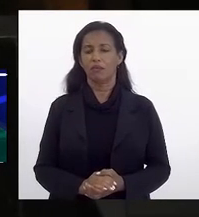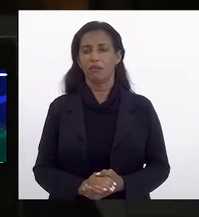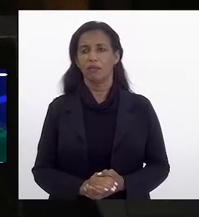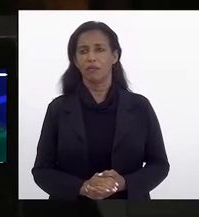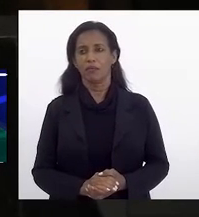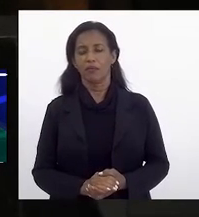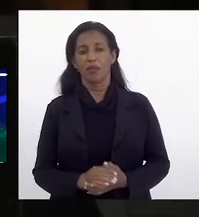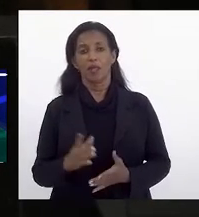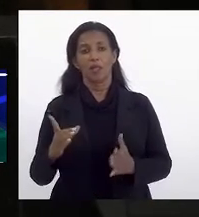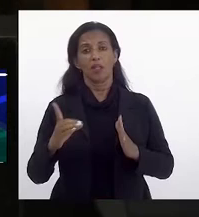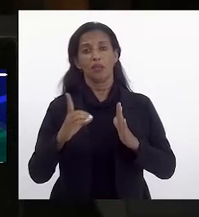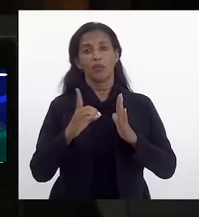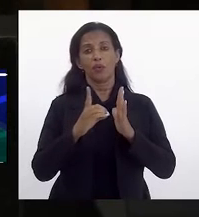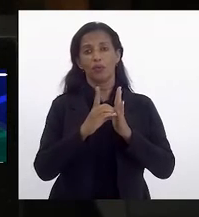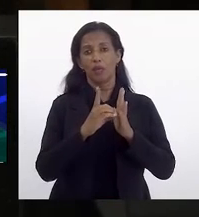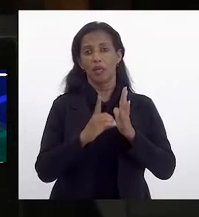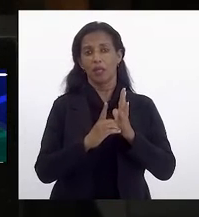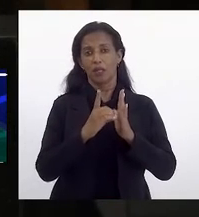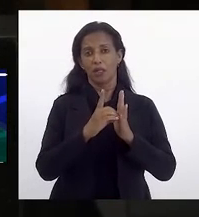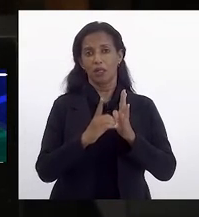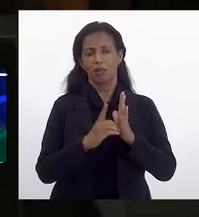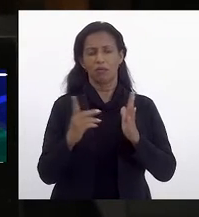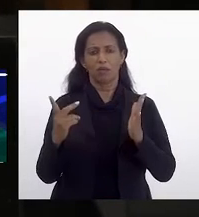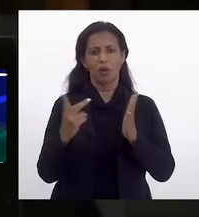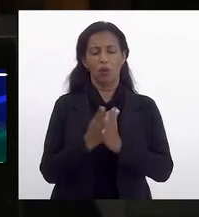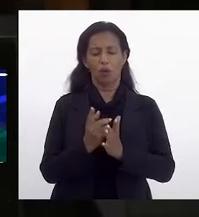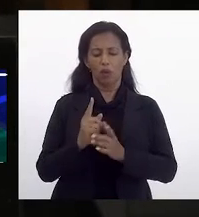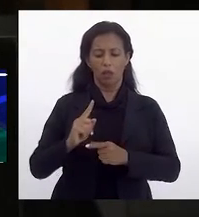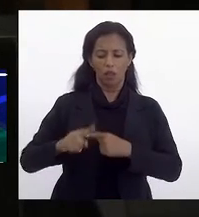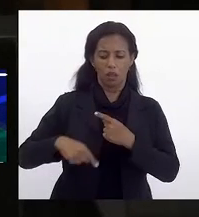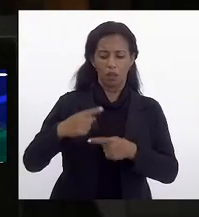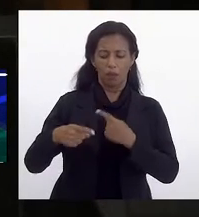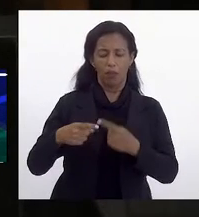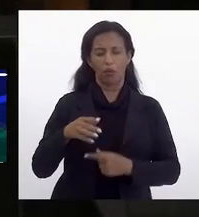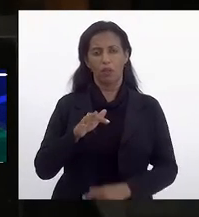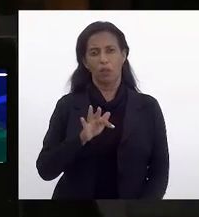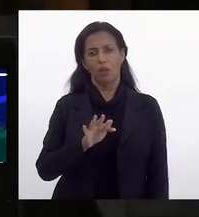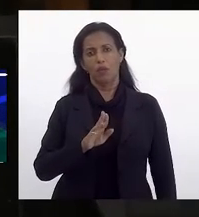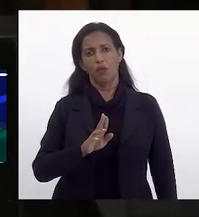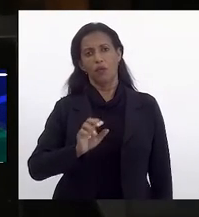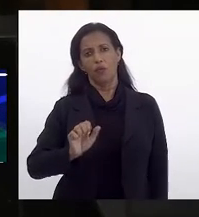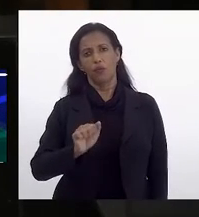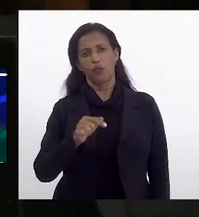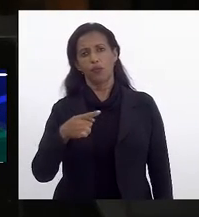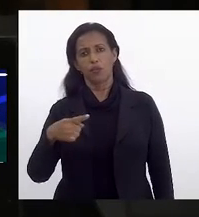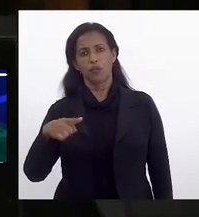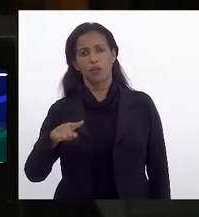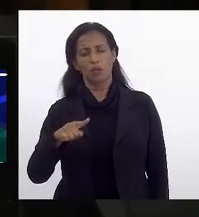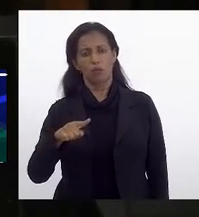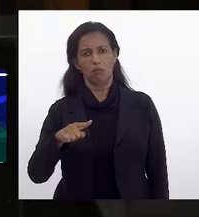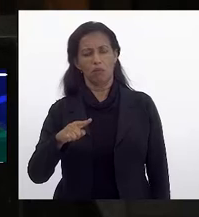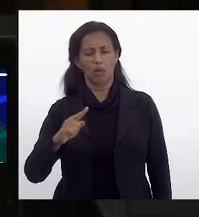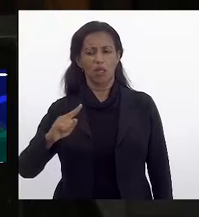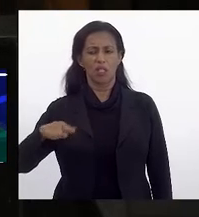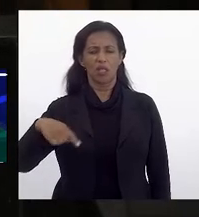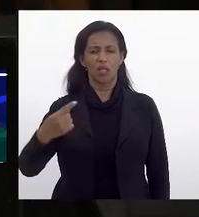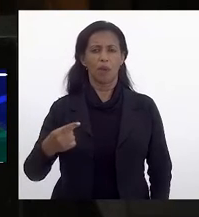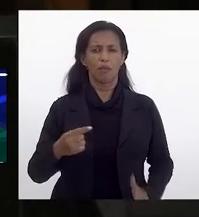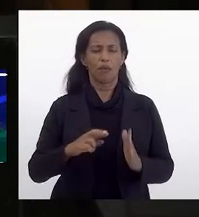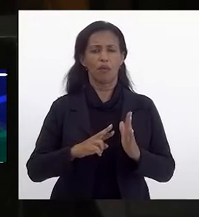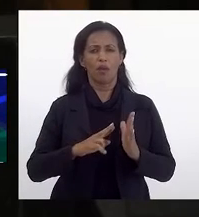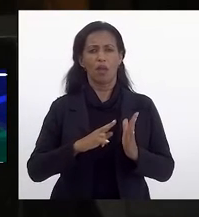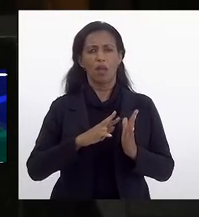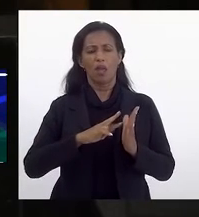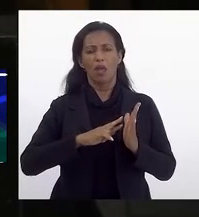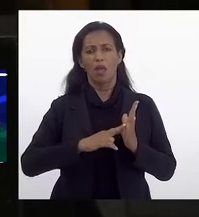que foi o decreto-lei que aconteceu logo após a fusão e depois foi regulamentada